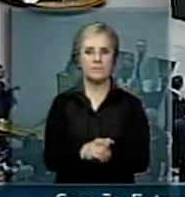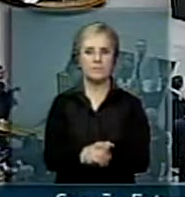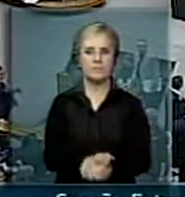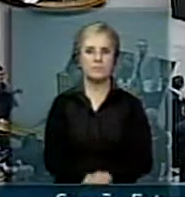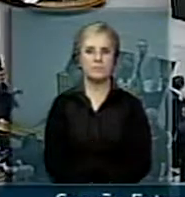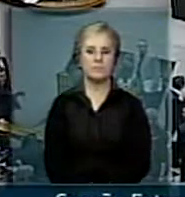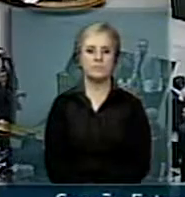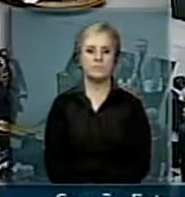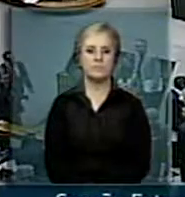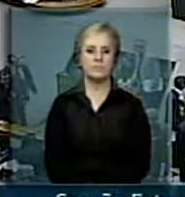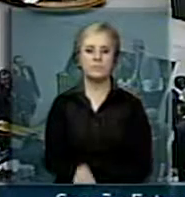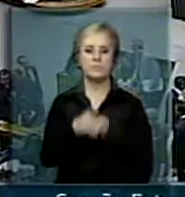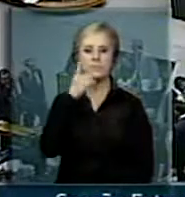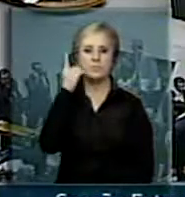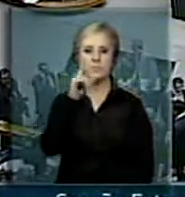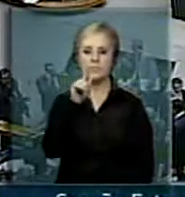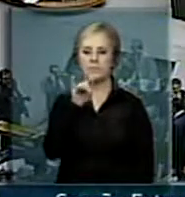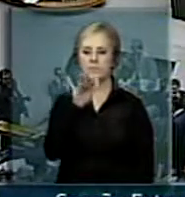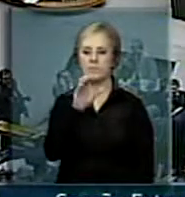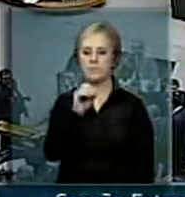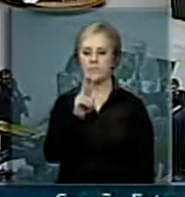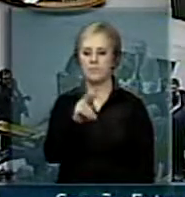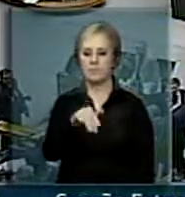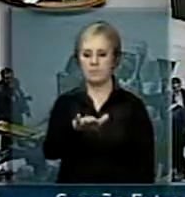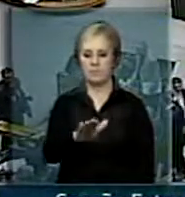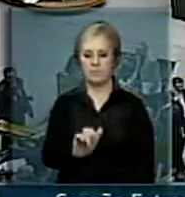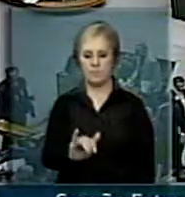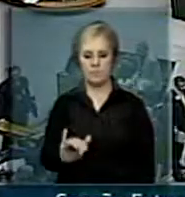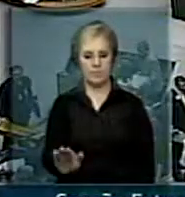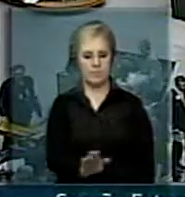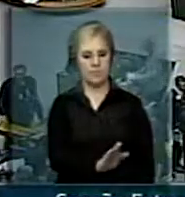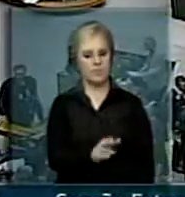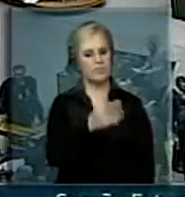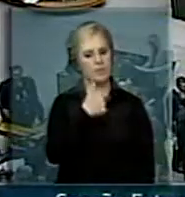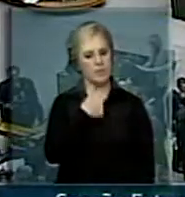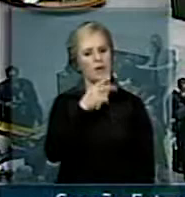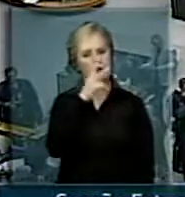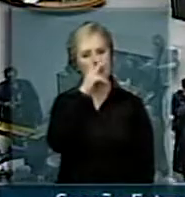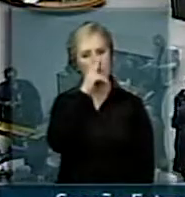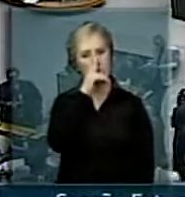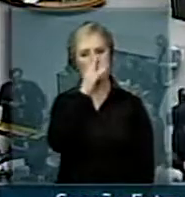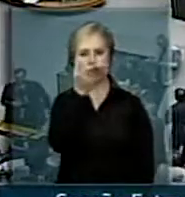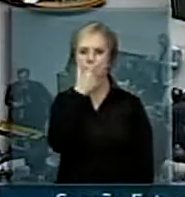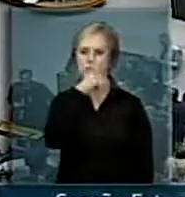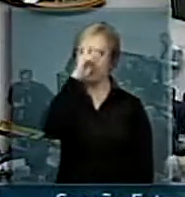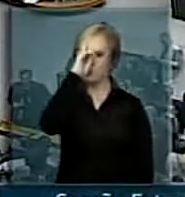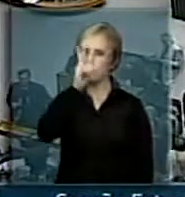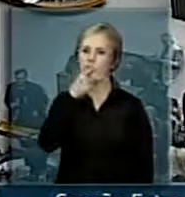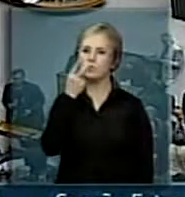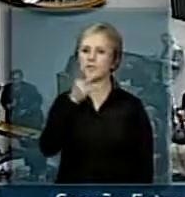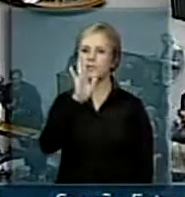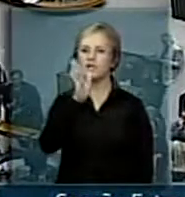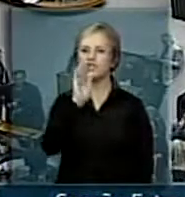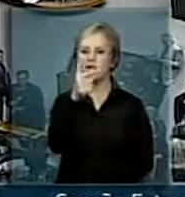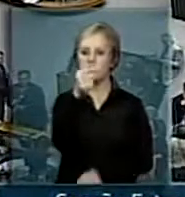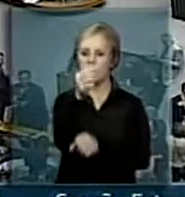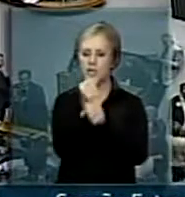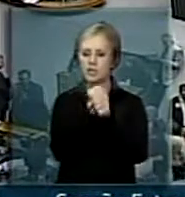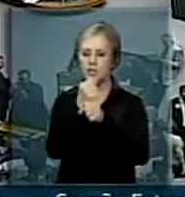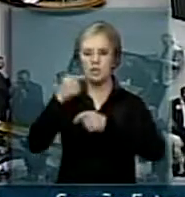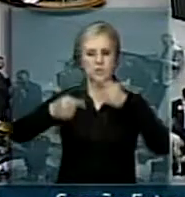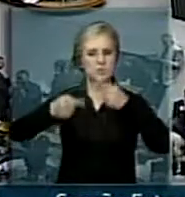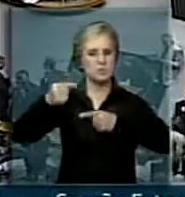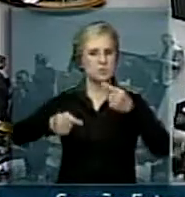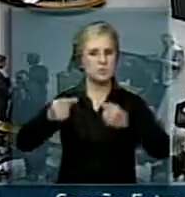Presidente. Deputado Jovair, pois não, deputado. Tá bom. Eu acho que nós estamos, como Vossa Excelência disse, tem 7 anos que está discutindo. Nós não